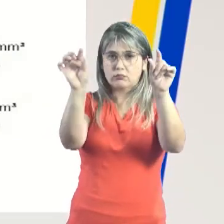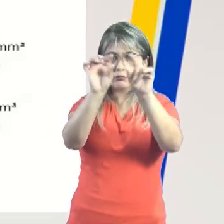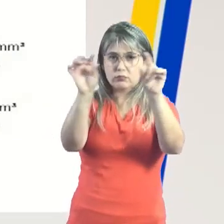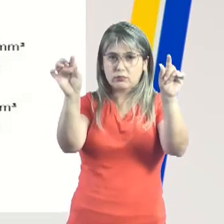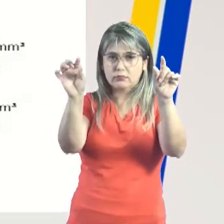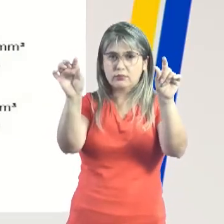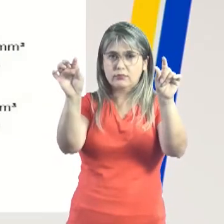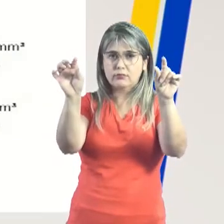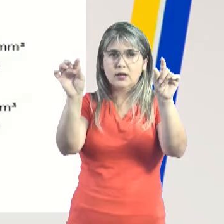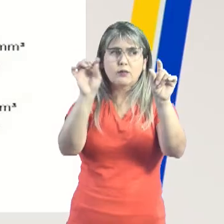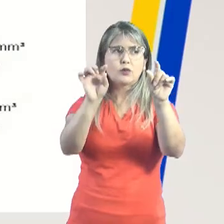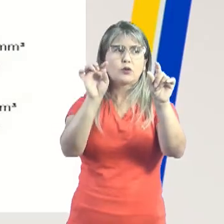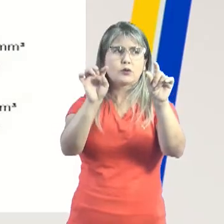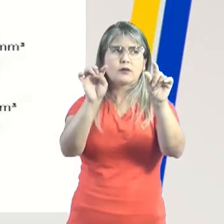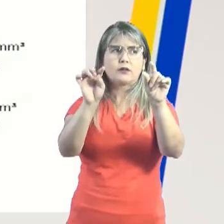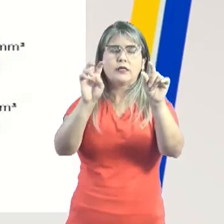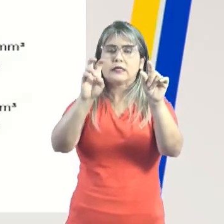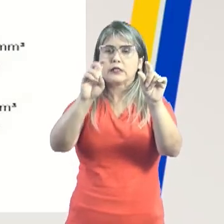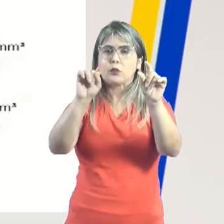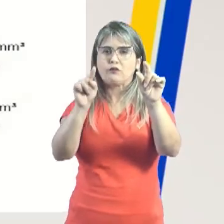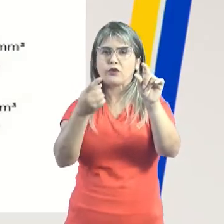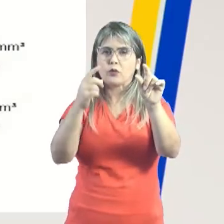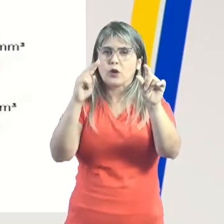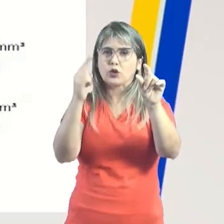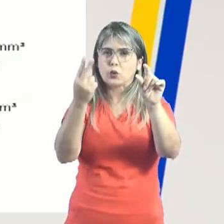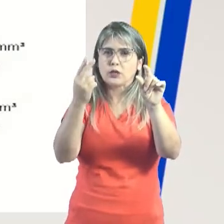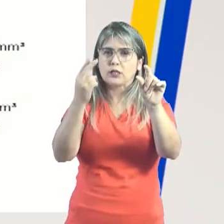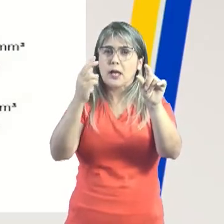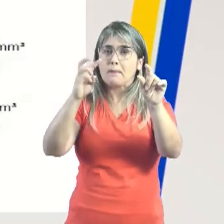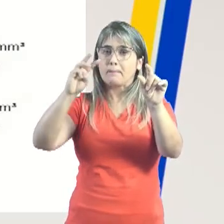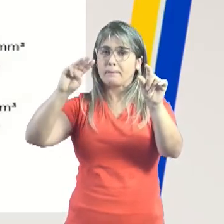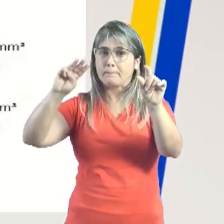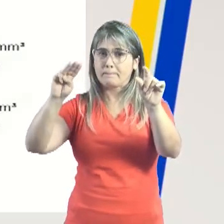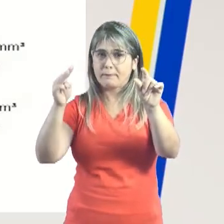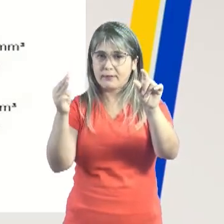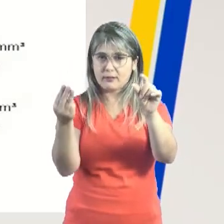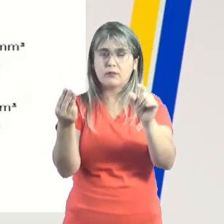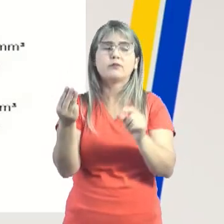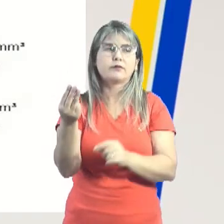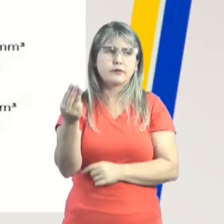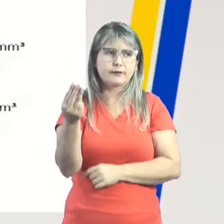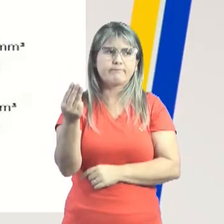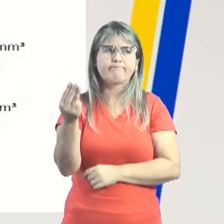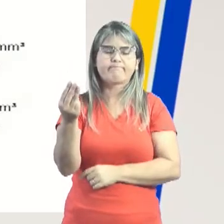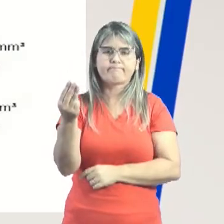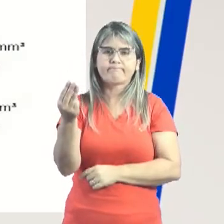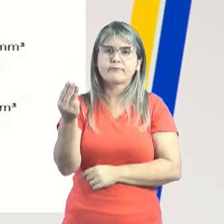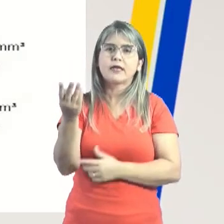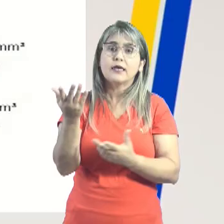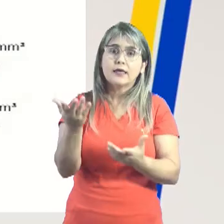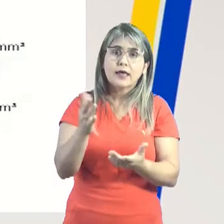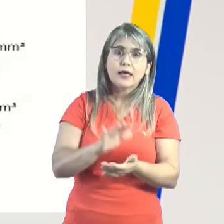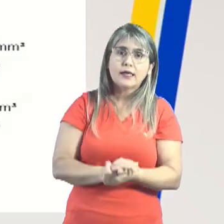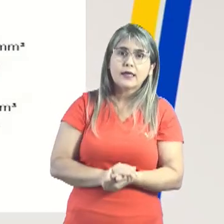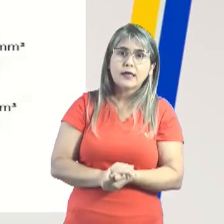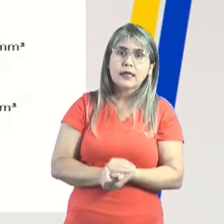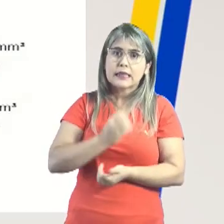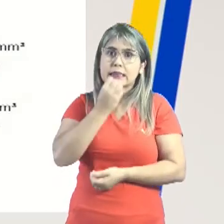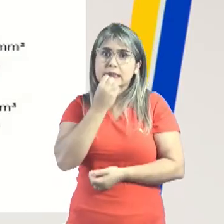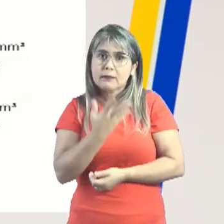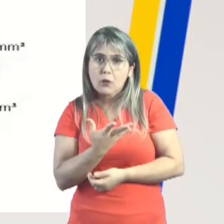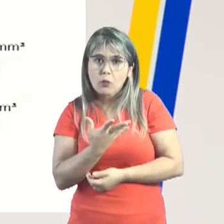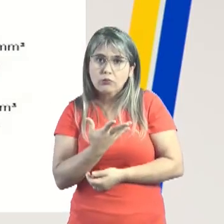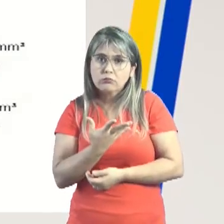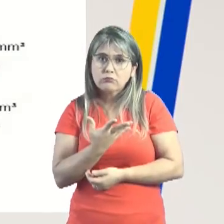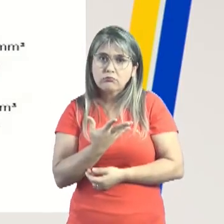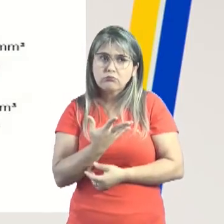apresentou 5,2 milhões por milímetro cúbico. Está na normalidade? Analise aqui, ó. Qual a normalidade?